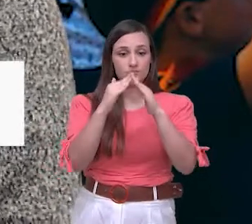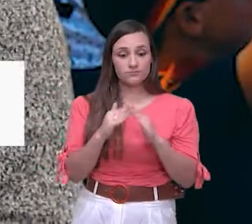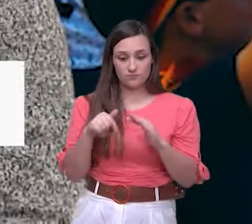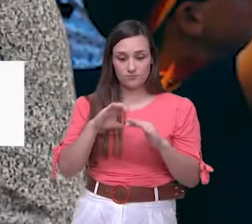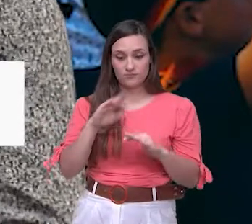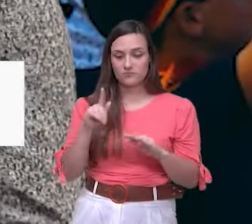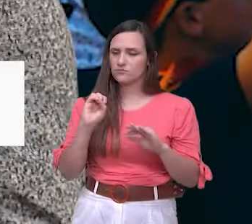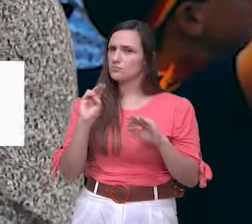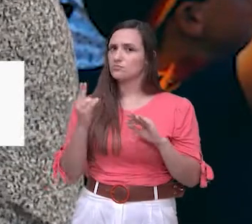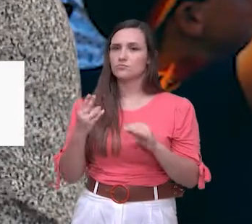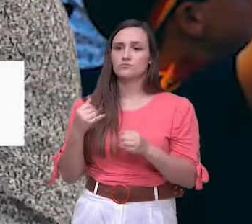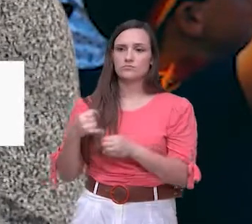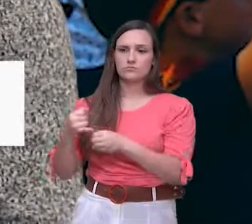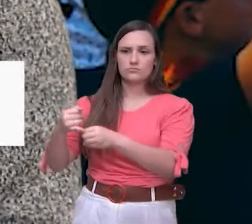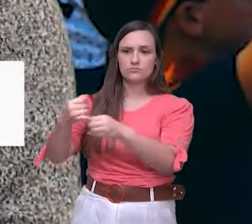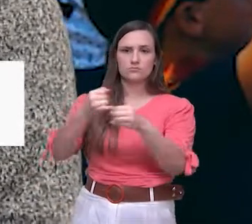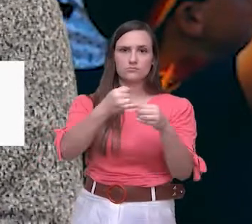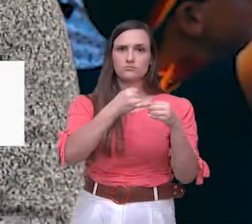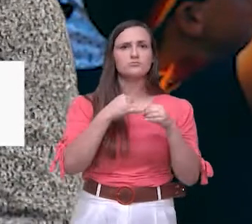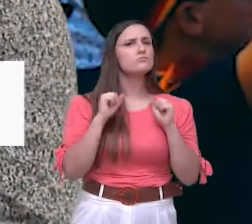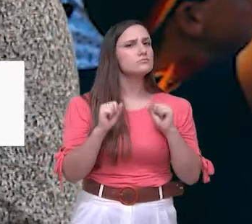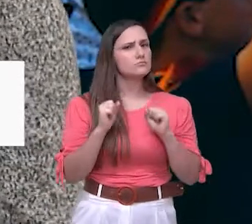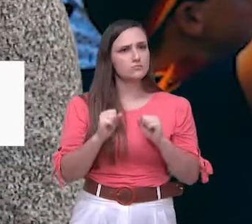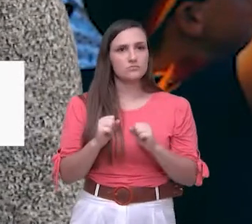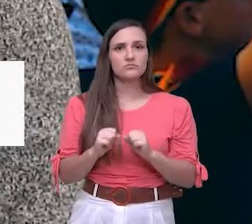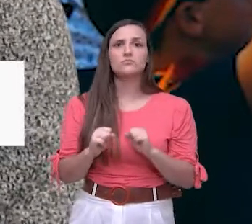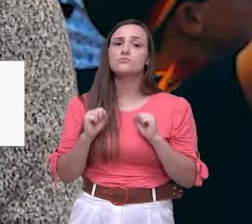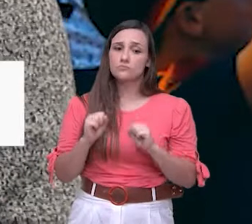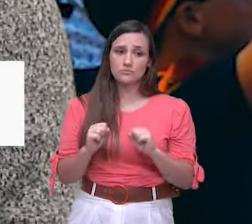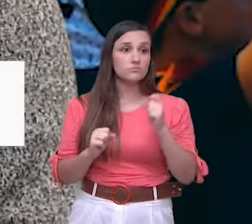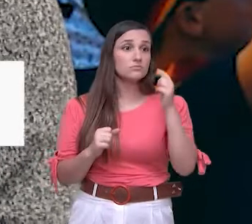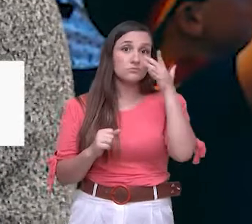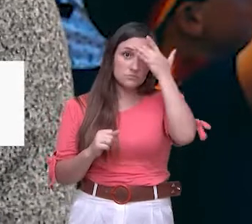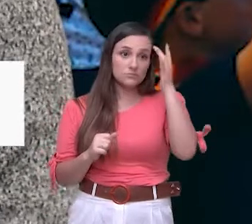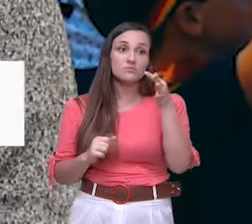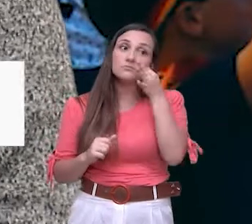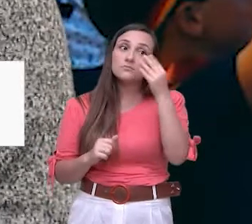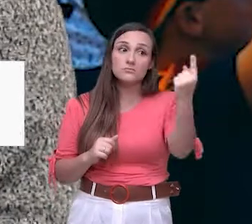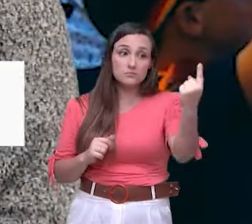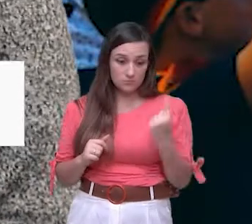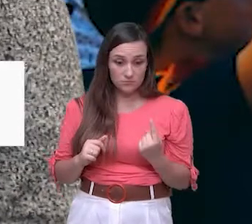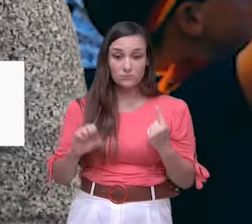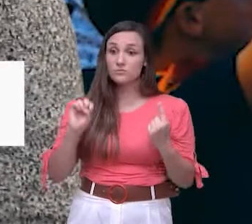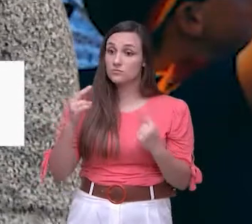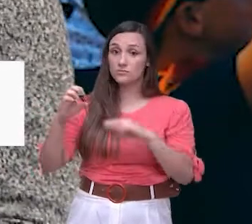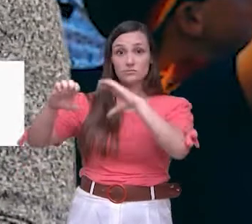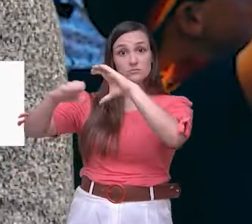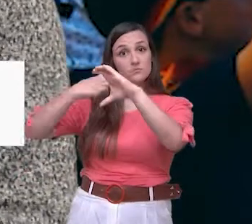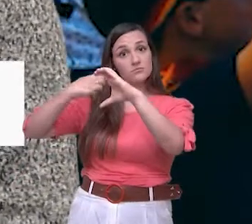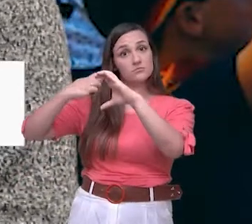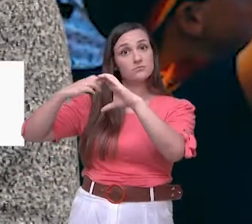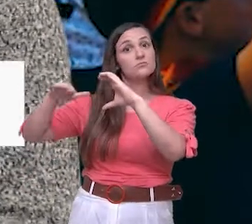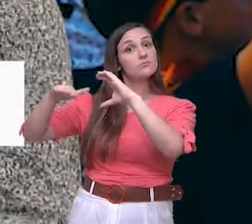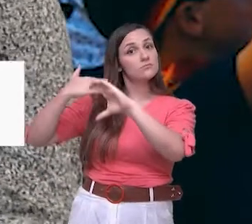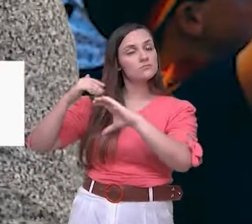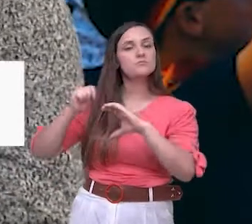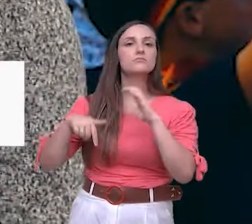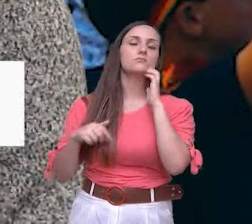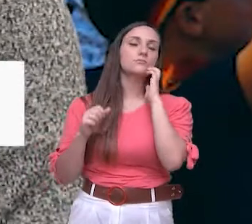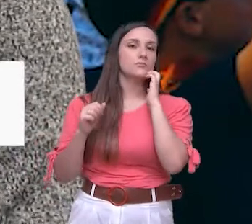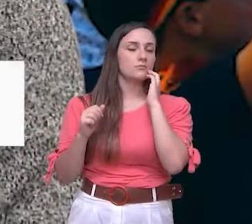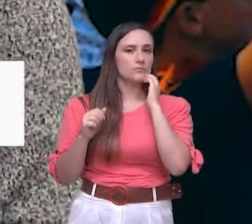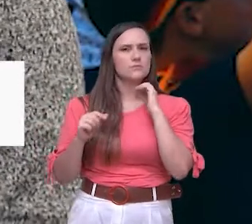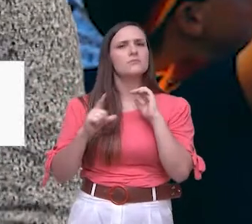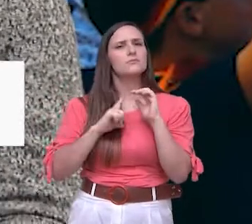tem custo nenhum seja para quem é residente em Campo Grande o residente no interior do Estado e a pessoa pode solicitar ao presencialmente